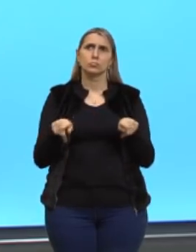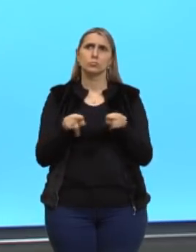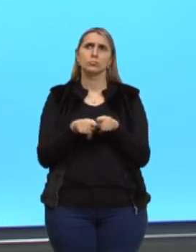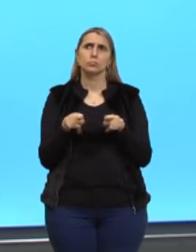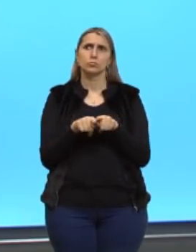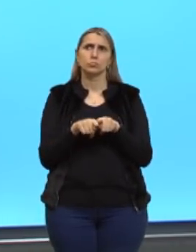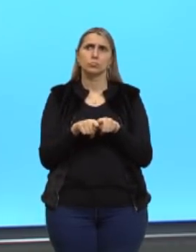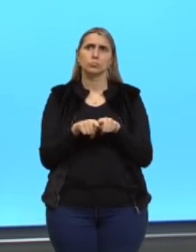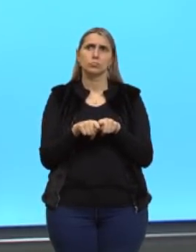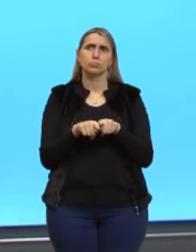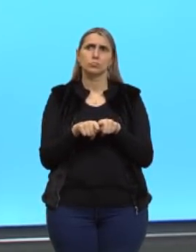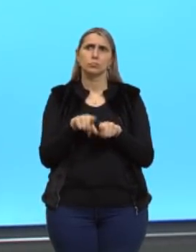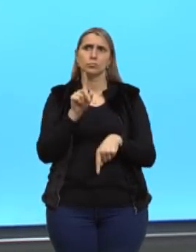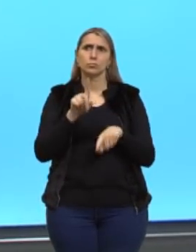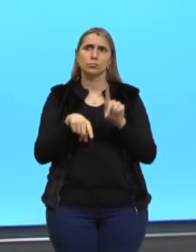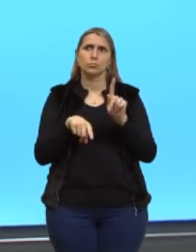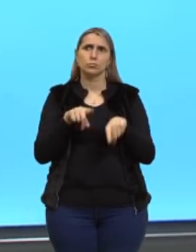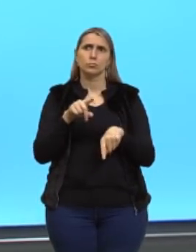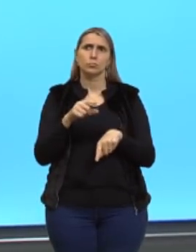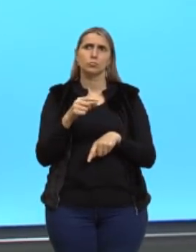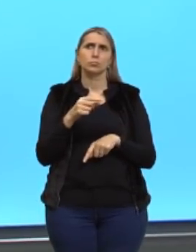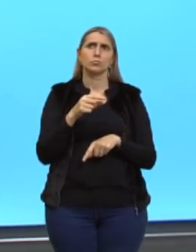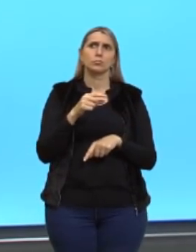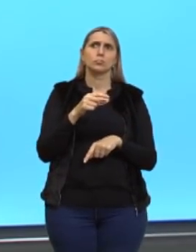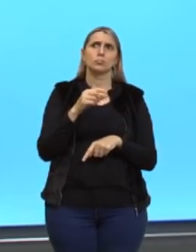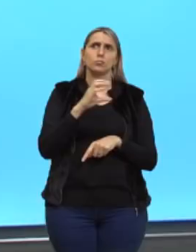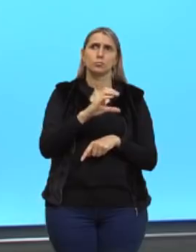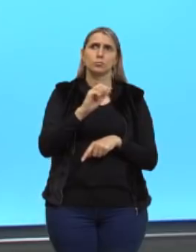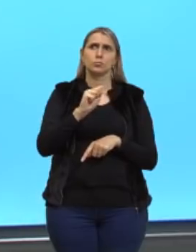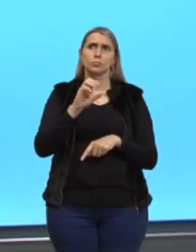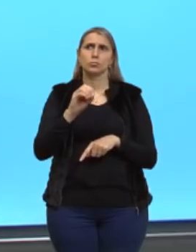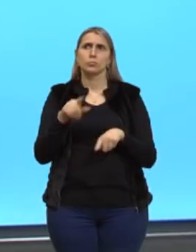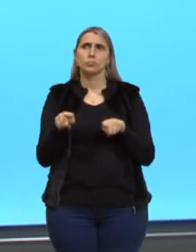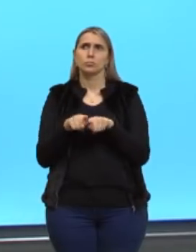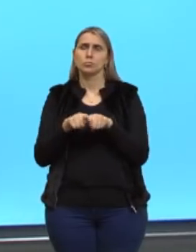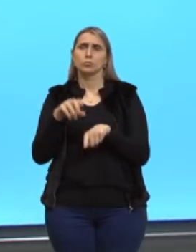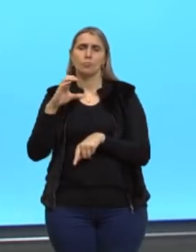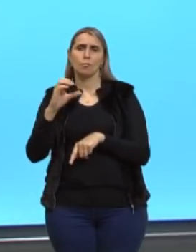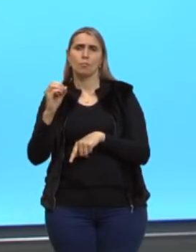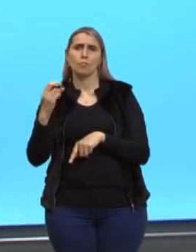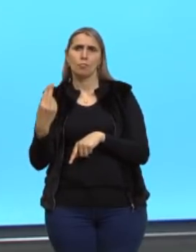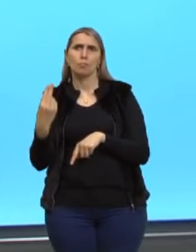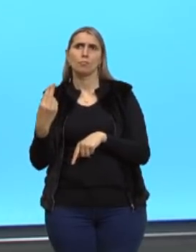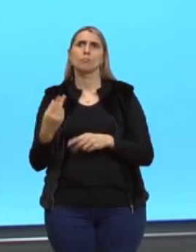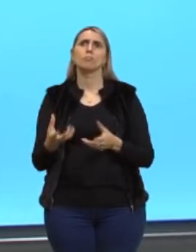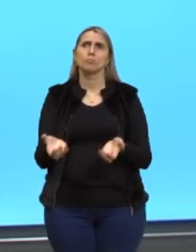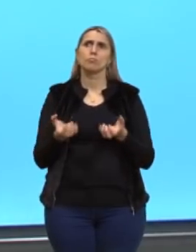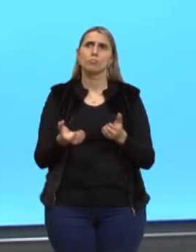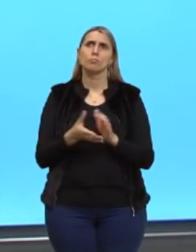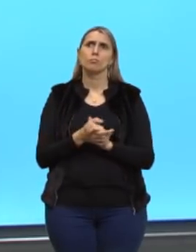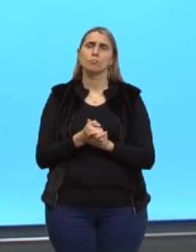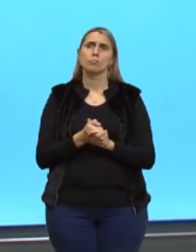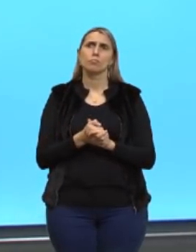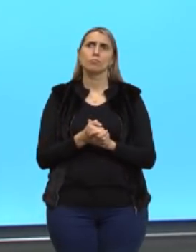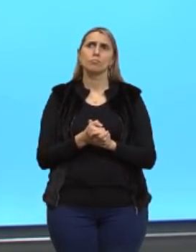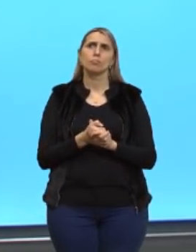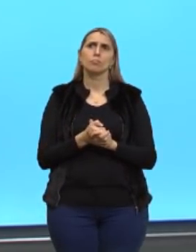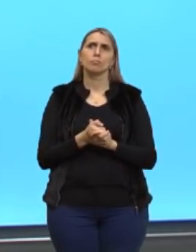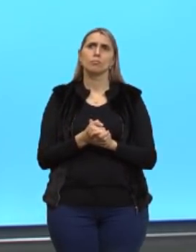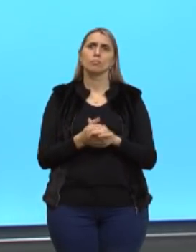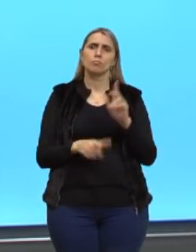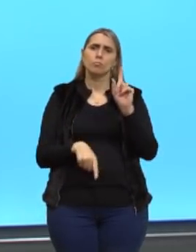a entalpia de formação do óxido de cálcio e do dióxido de carbono o que que ele quer ele quer